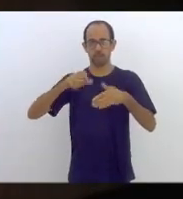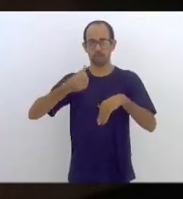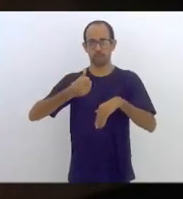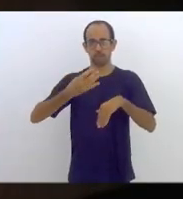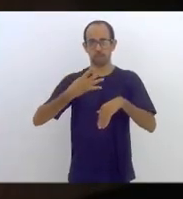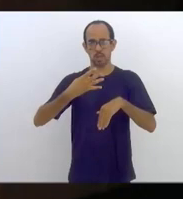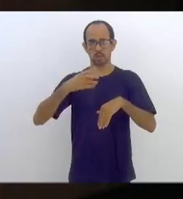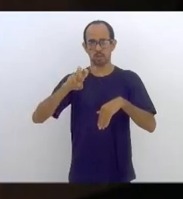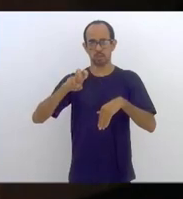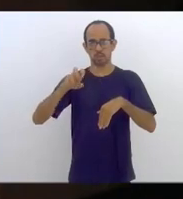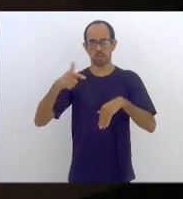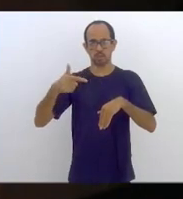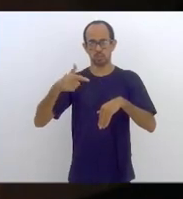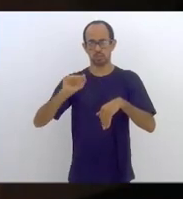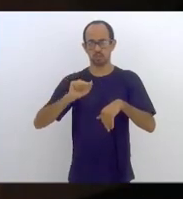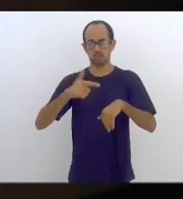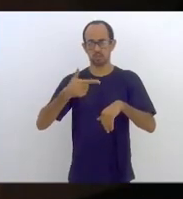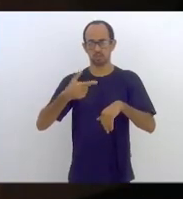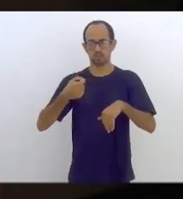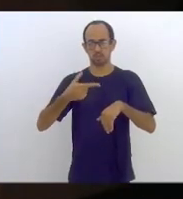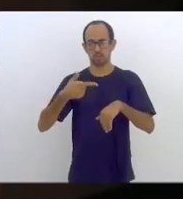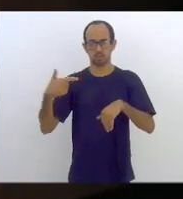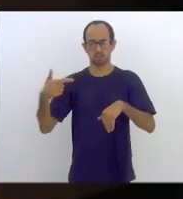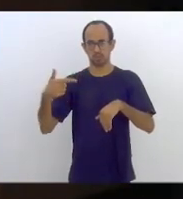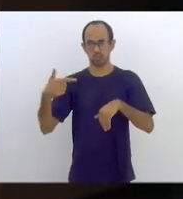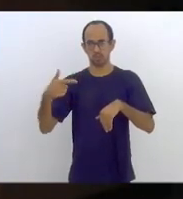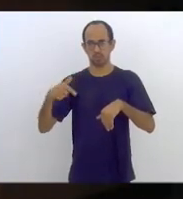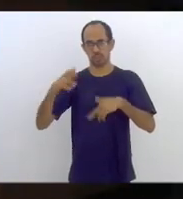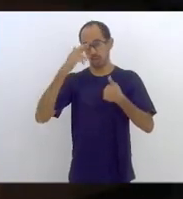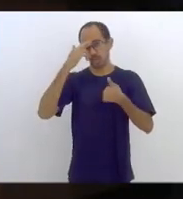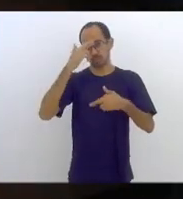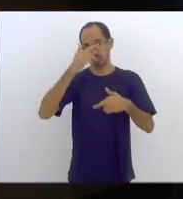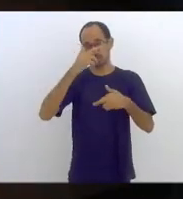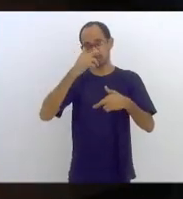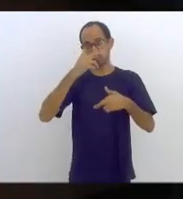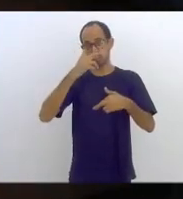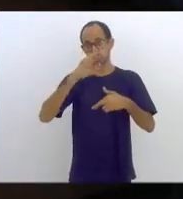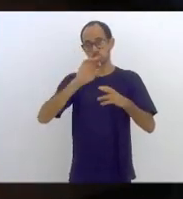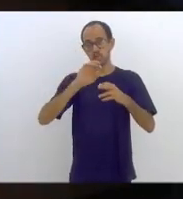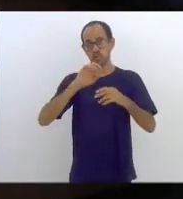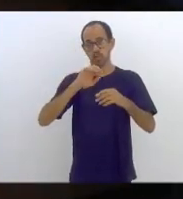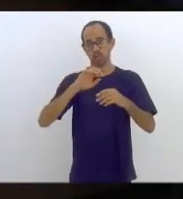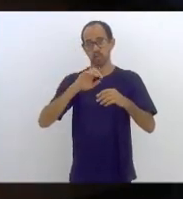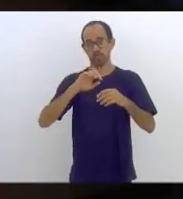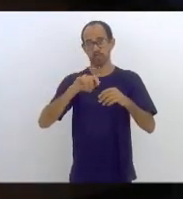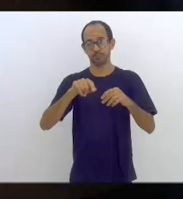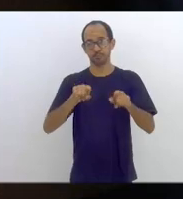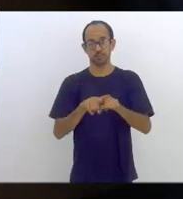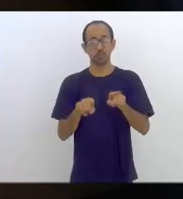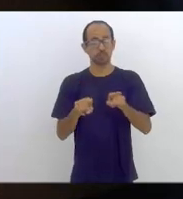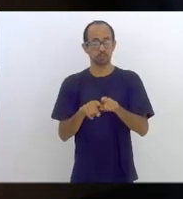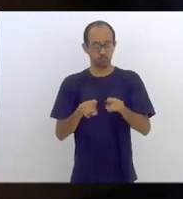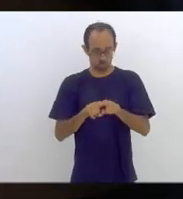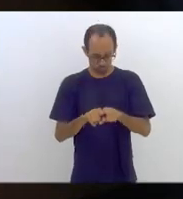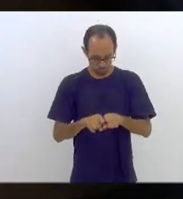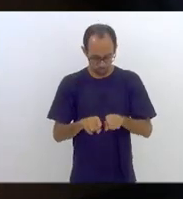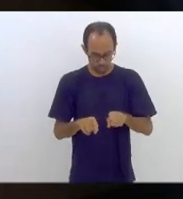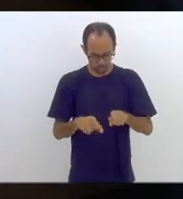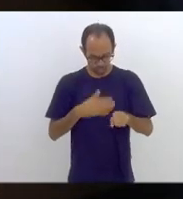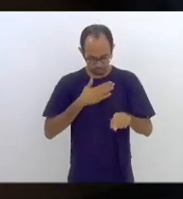de 2022 evidentemente que respeito e e parto do pressuposto